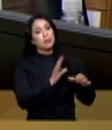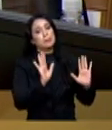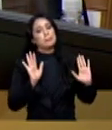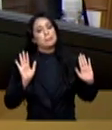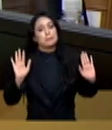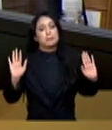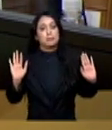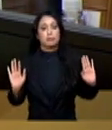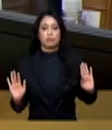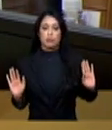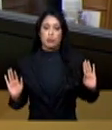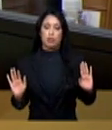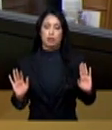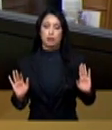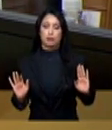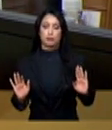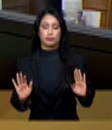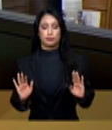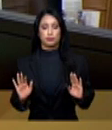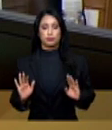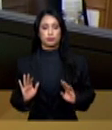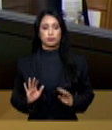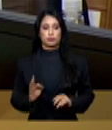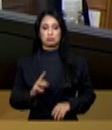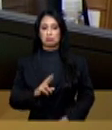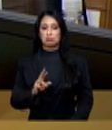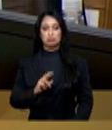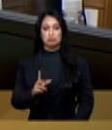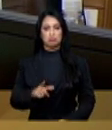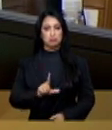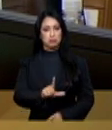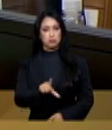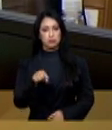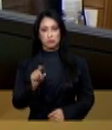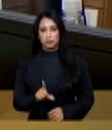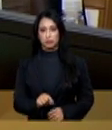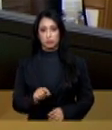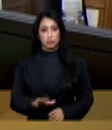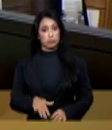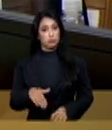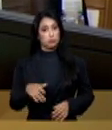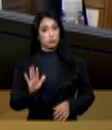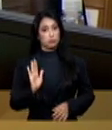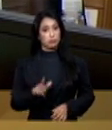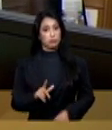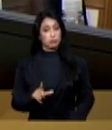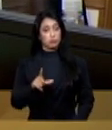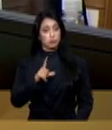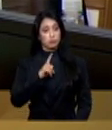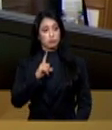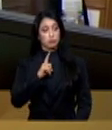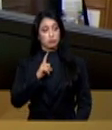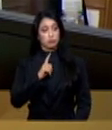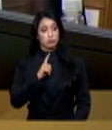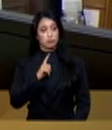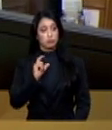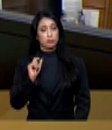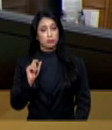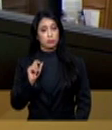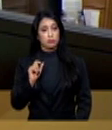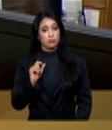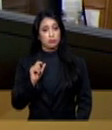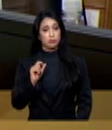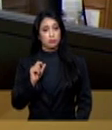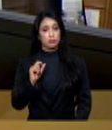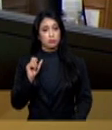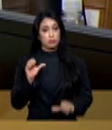Ainda mais se eles não optarem e mais ainda por se considerar